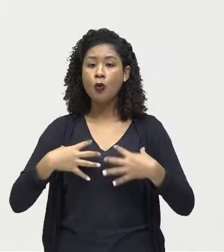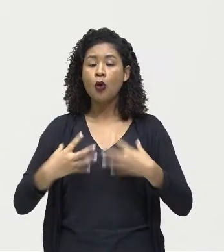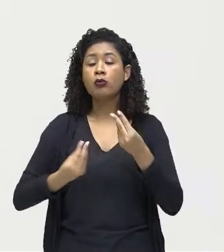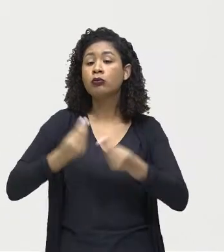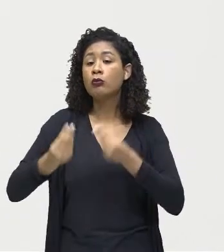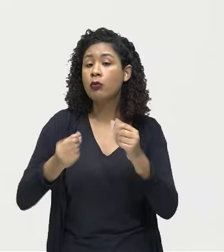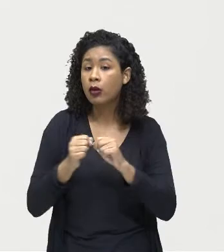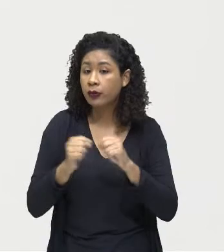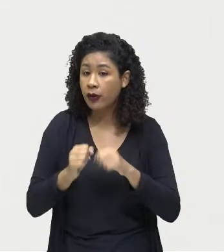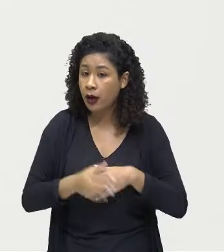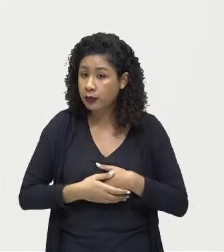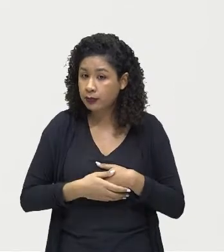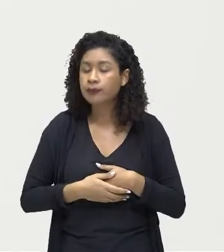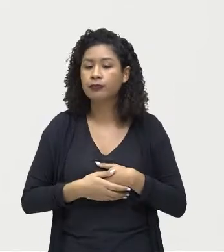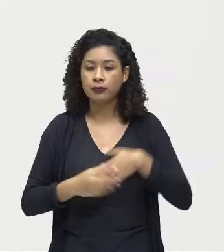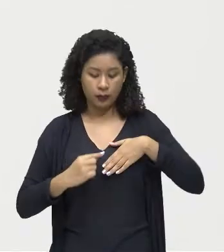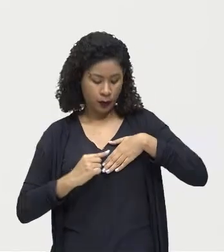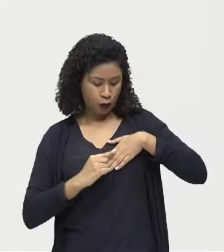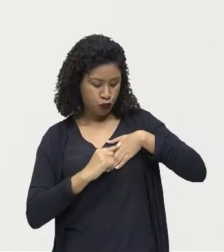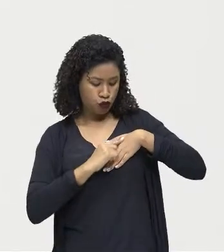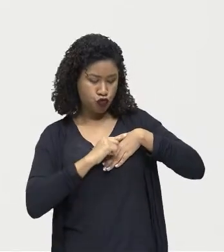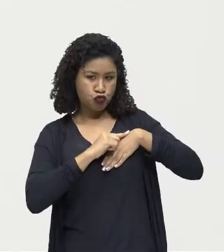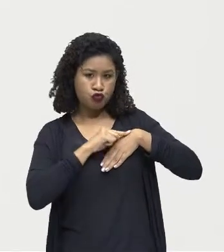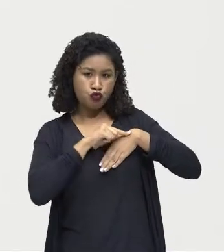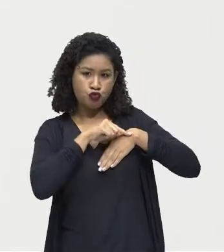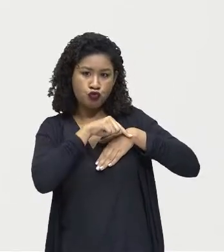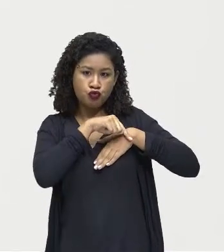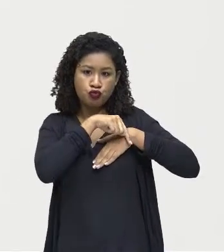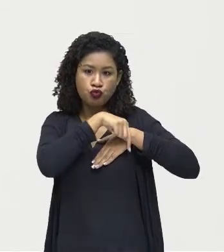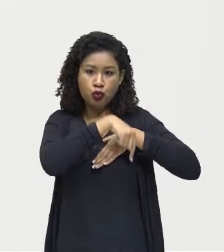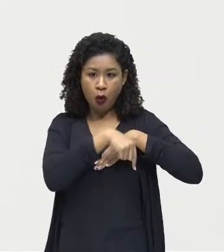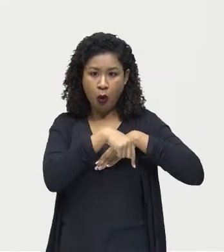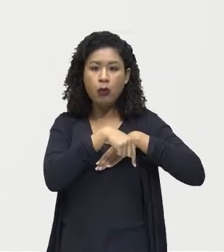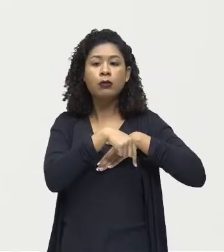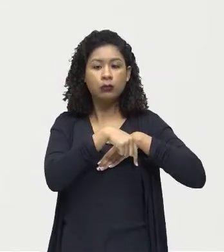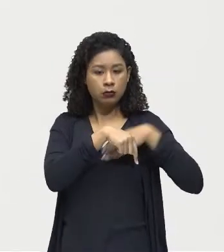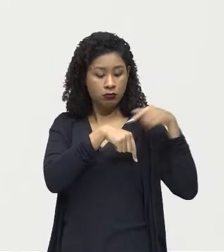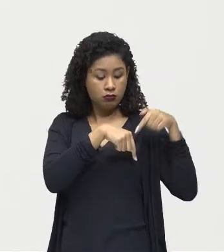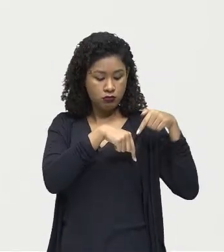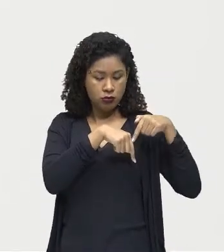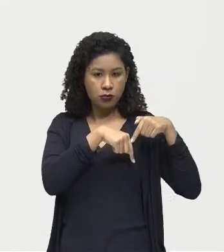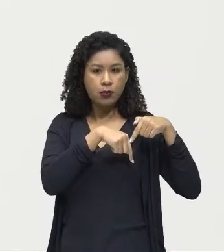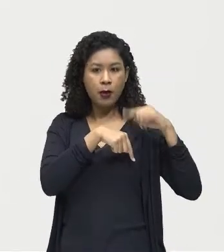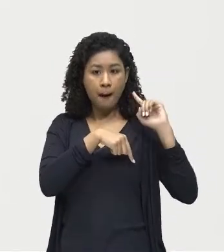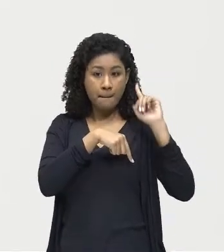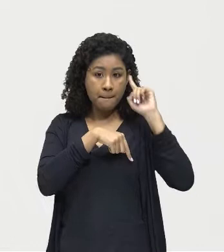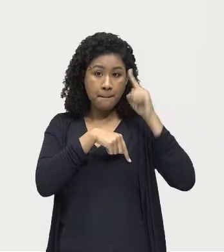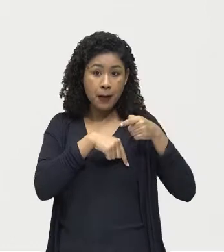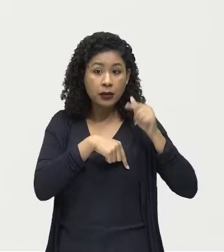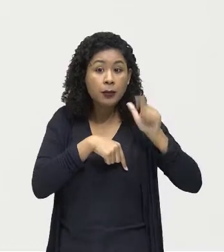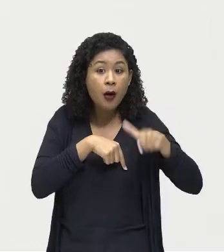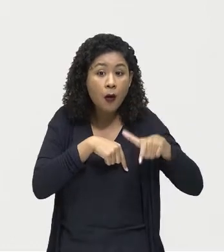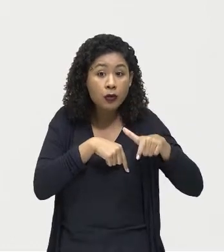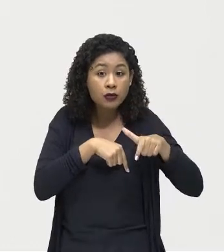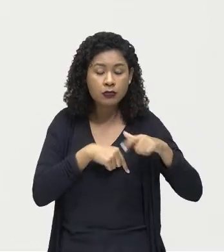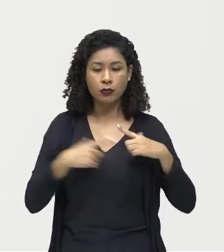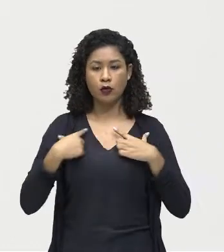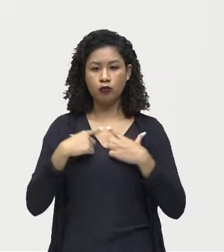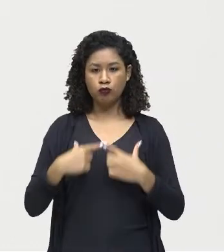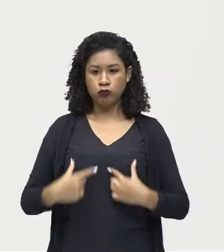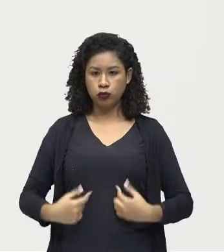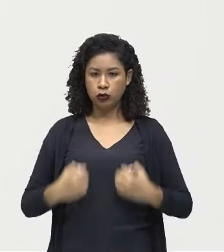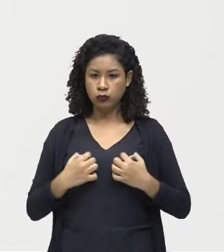gasosa. O sangue oxigenado, depois que ocorre aqui a troca gasosa do gás carbônico pelo